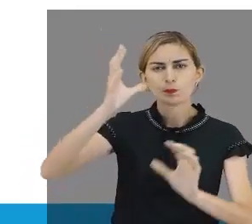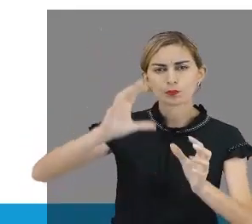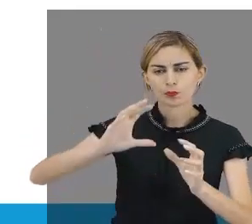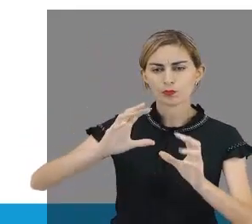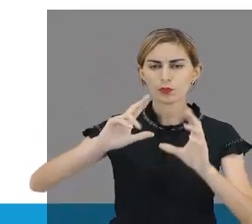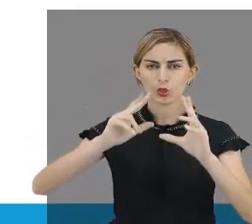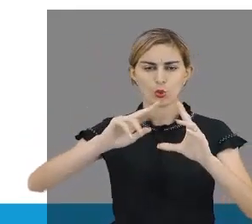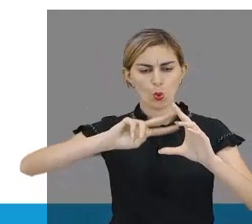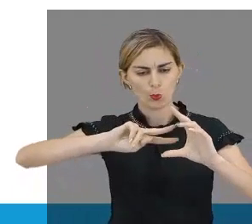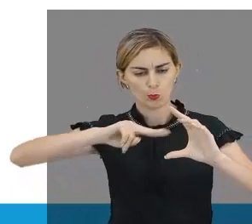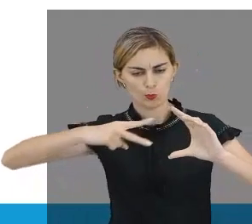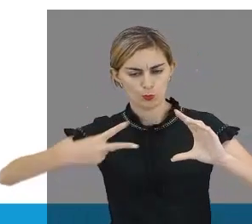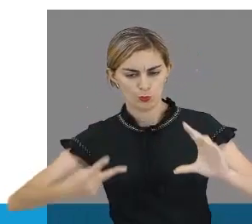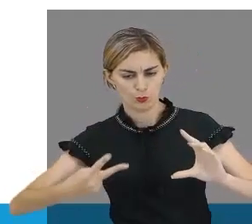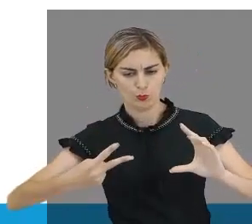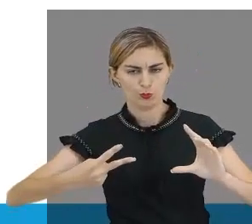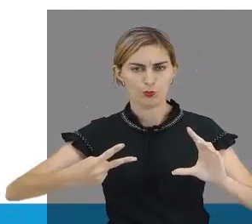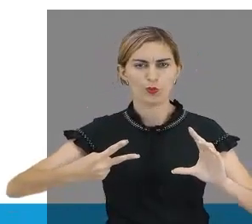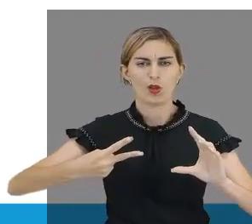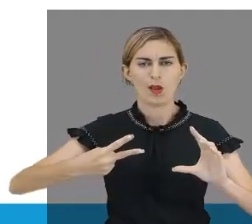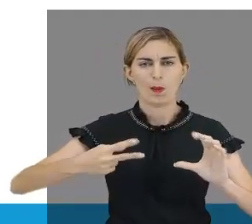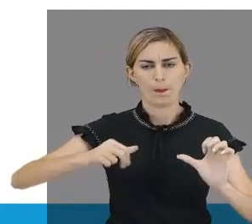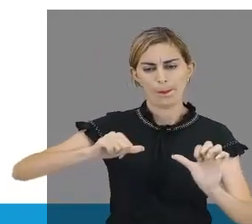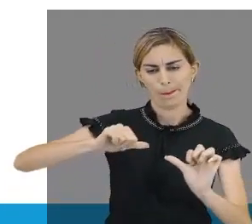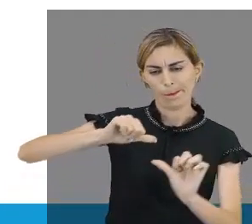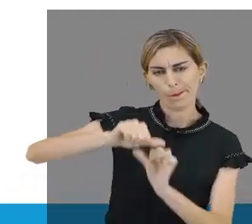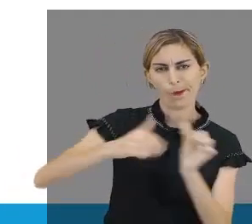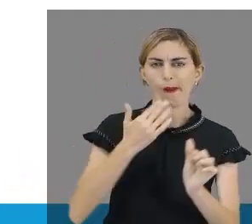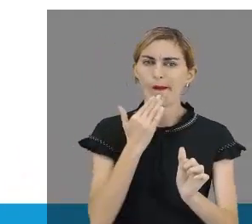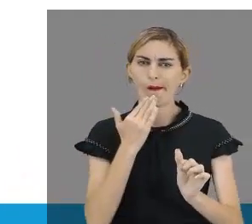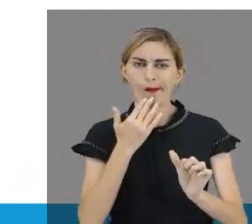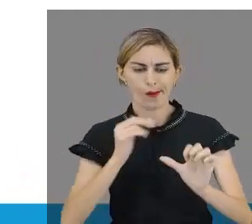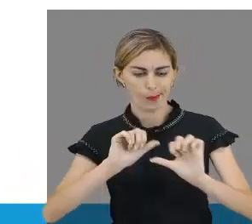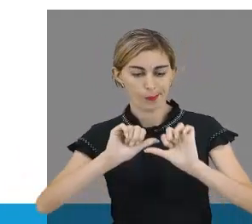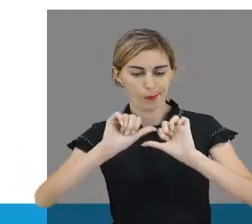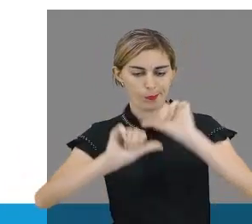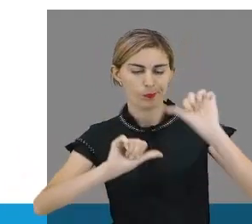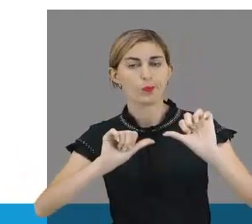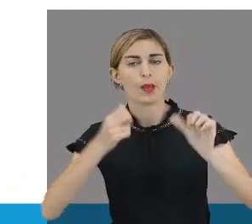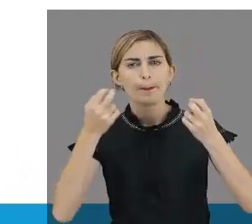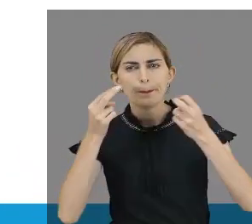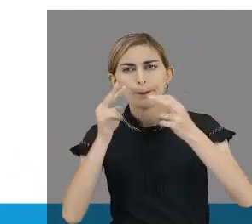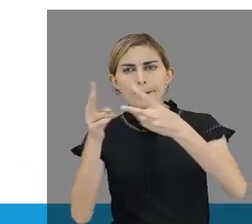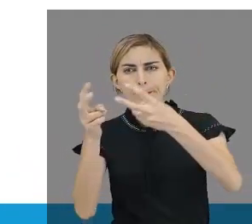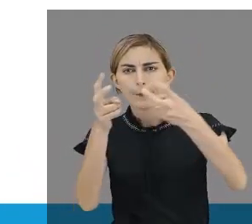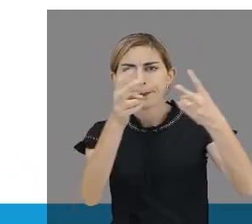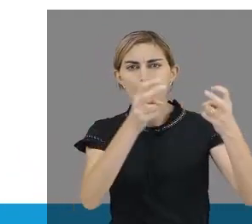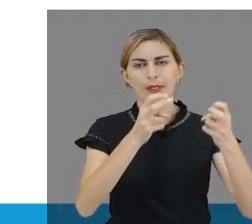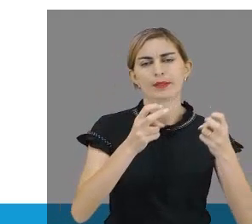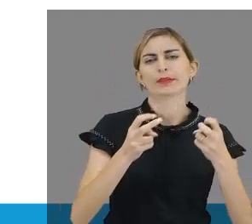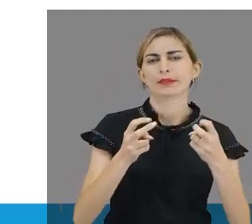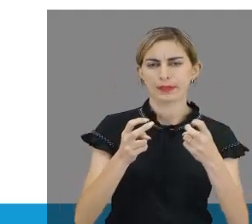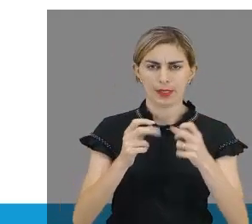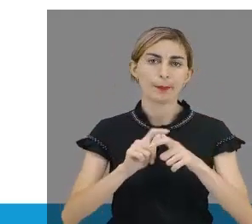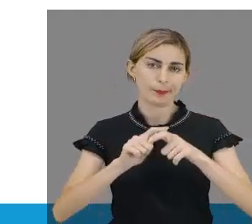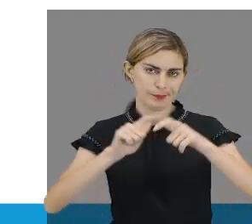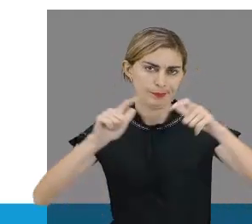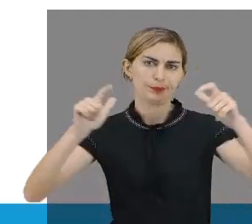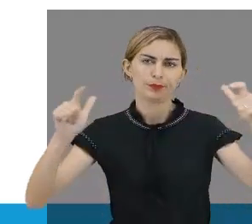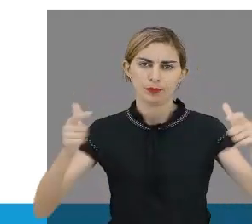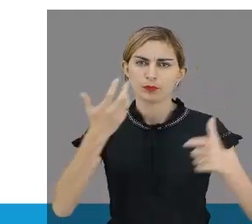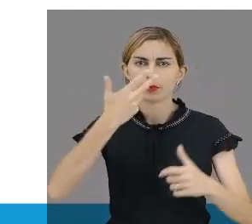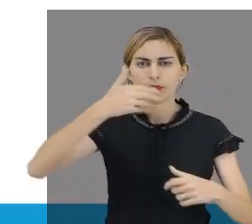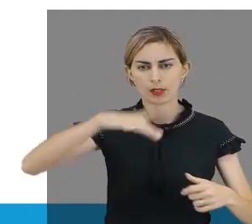Não ocorre a disjunção do cromossomo 21 e ele é percebido claramente. E o que é que acontece? Na